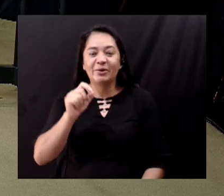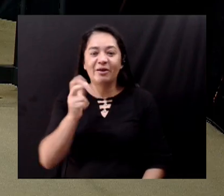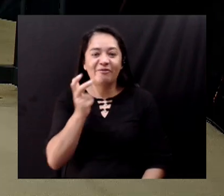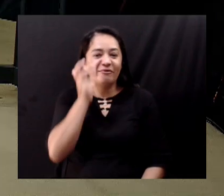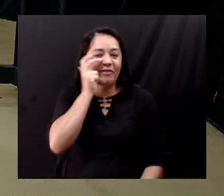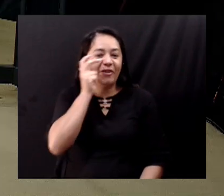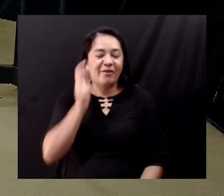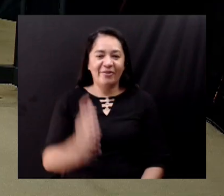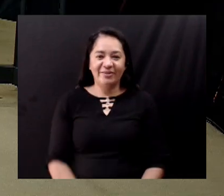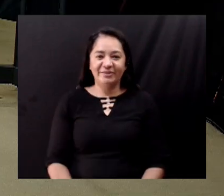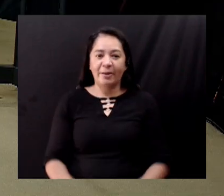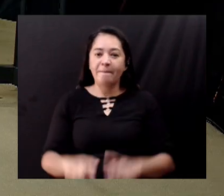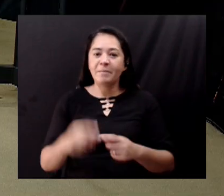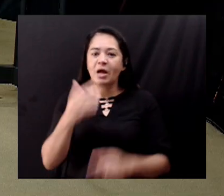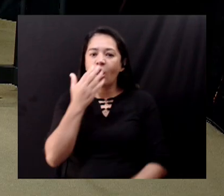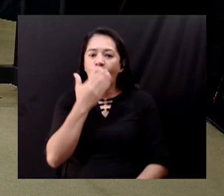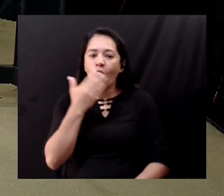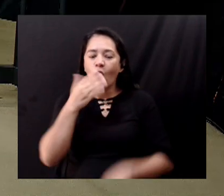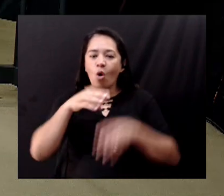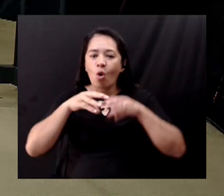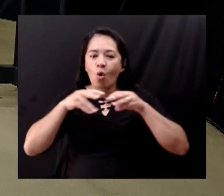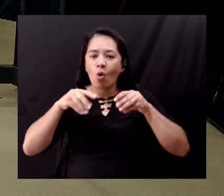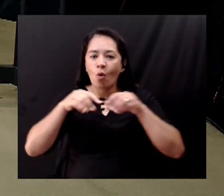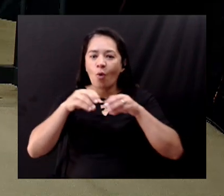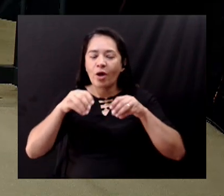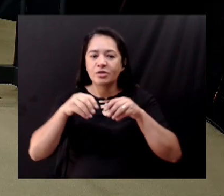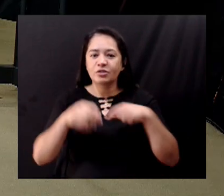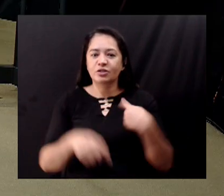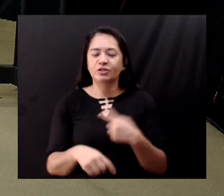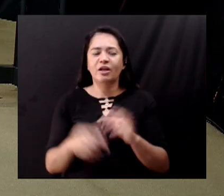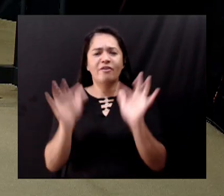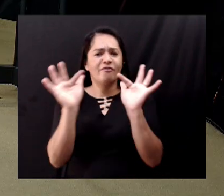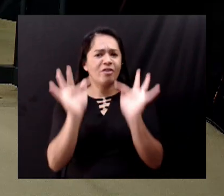o açúcar deixa mesmo a gente feliz, Bruna? O